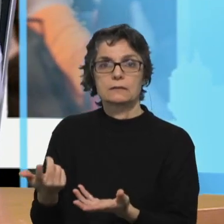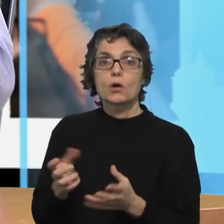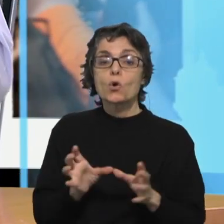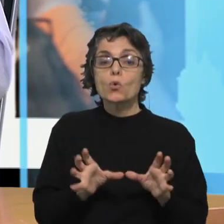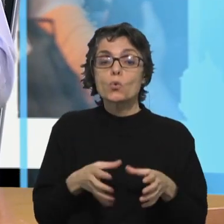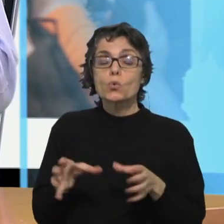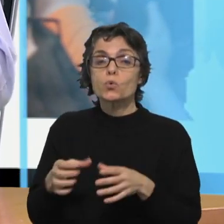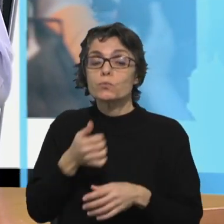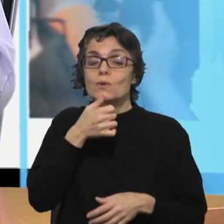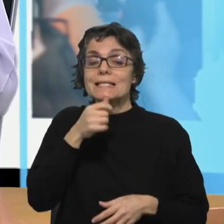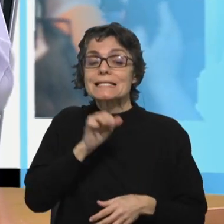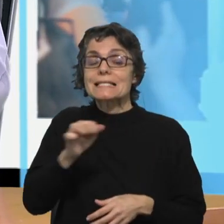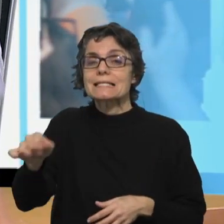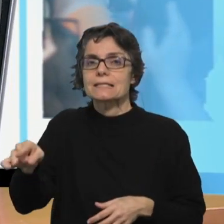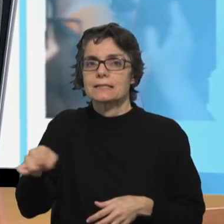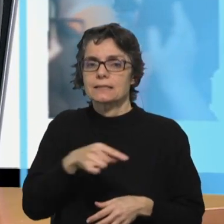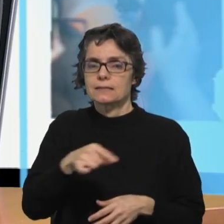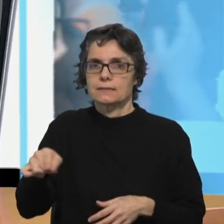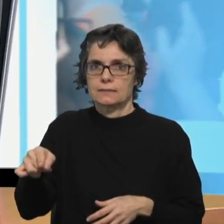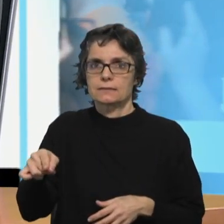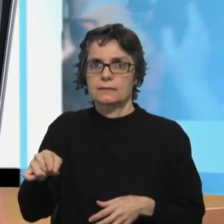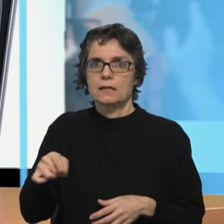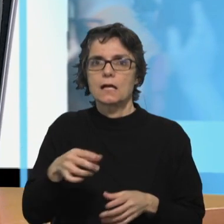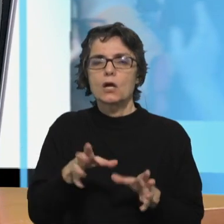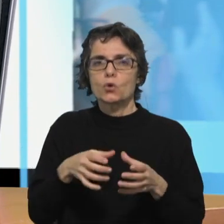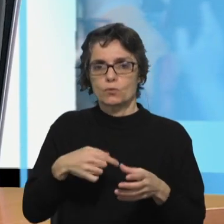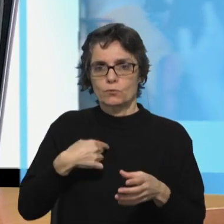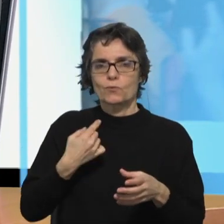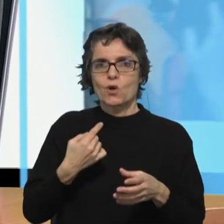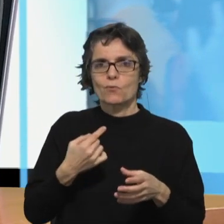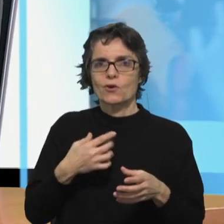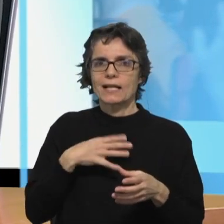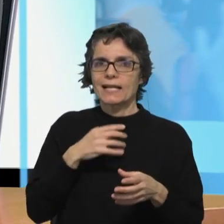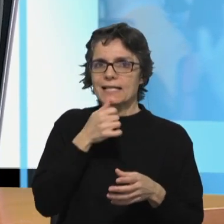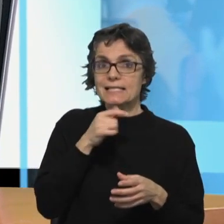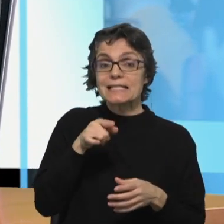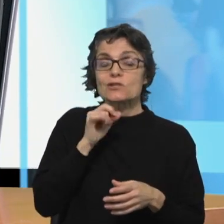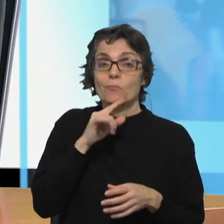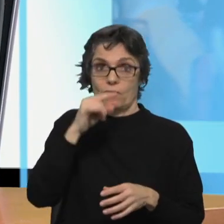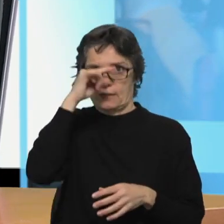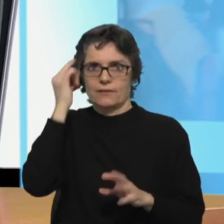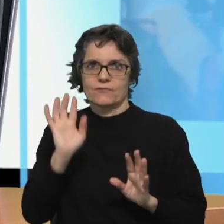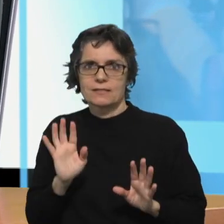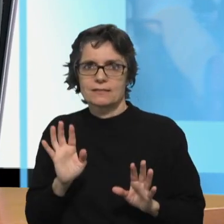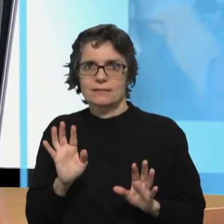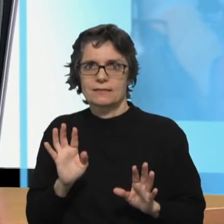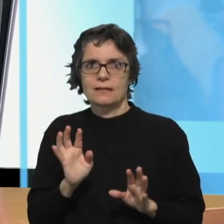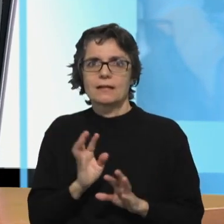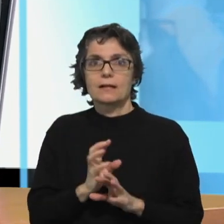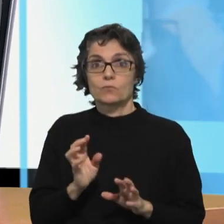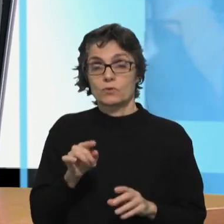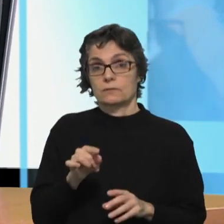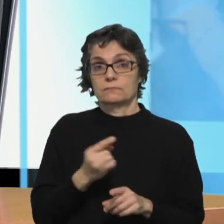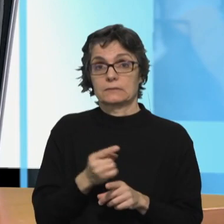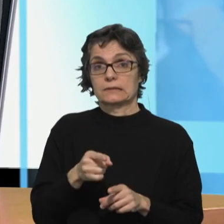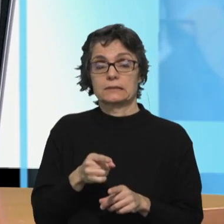protagonista. Aquilo que ele vai aprendendo, o grupo vai se tornando protagonista. E esta pode ser a dificuldade, não é? Não é algo que os adultos decidem,